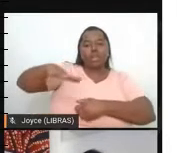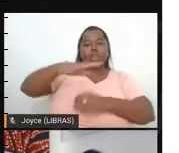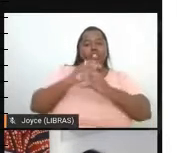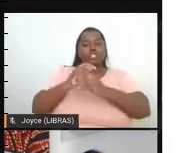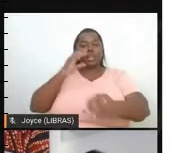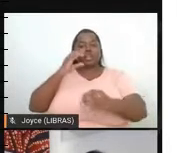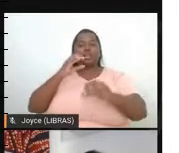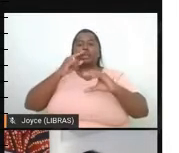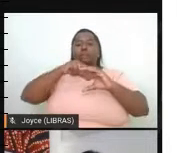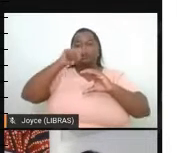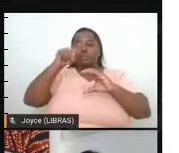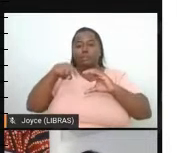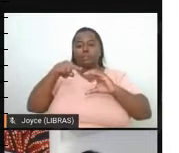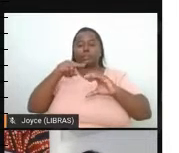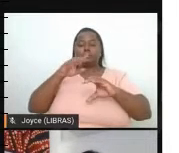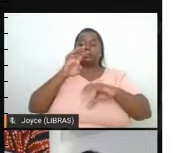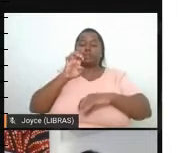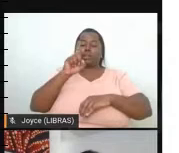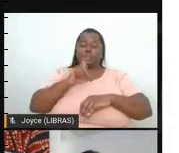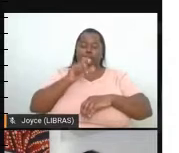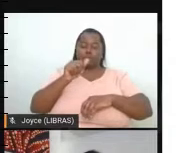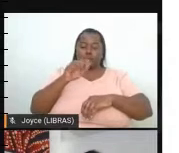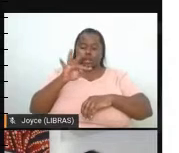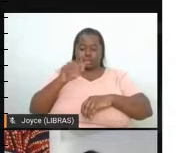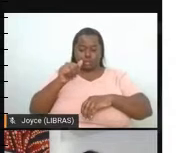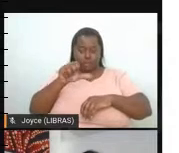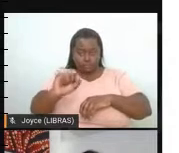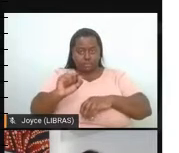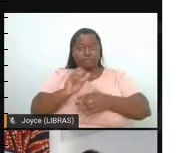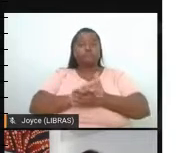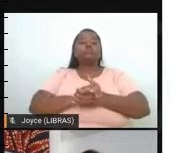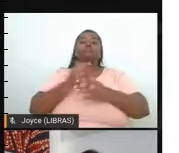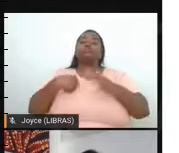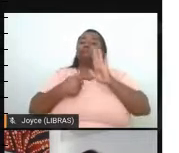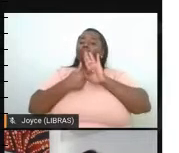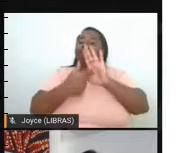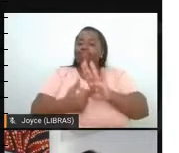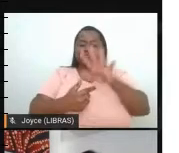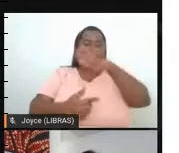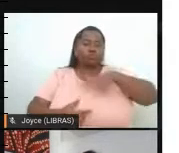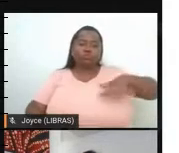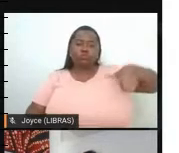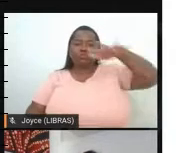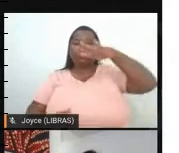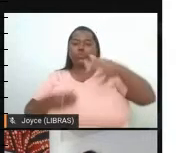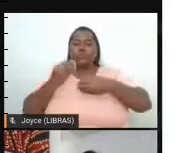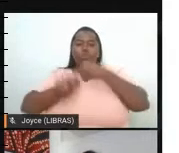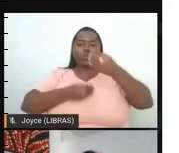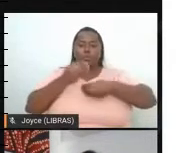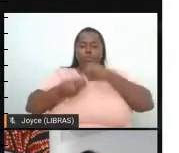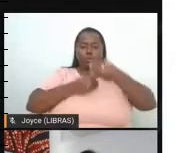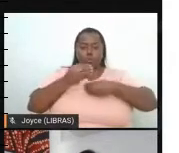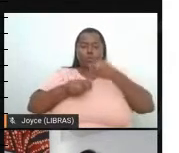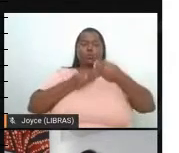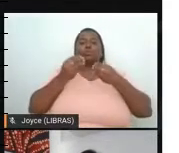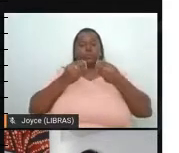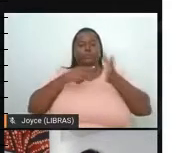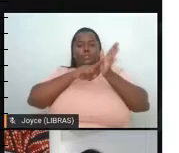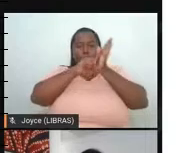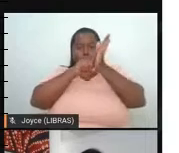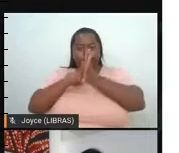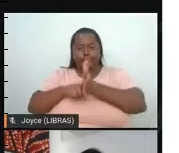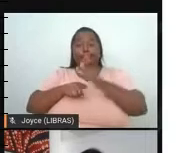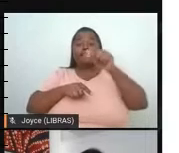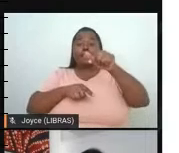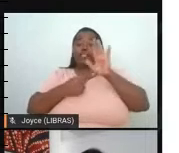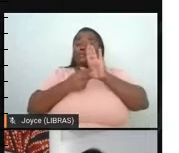Então, o questionário, né, que eu estou mostrando um geral de como é esse questionário, então a ideia essa apresentação não tem como a gente